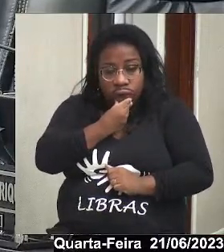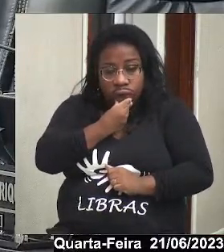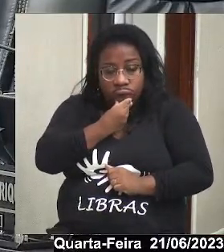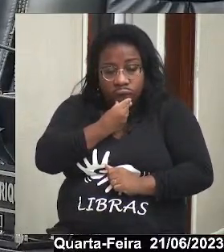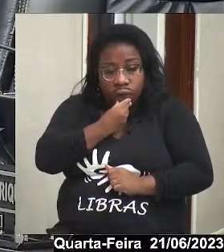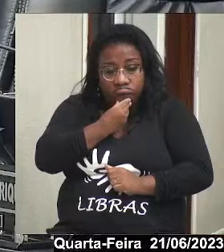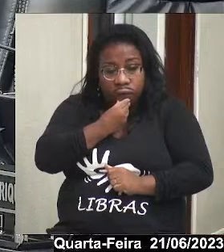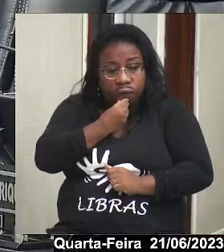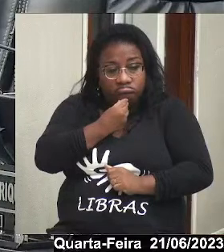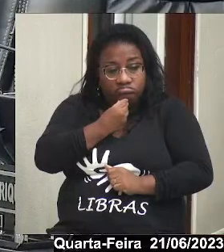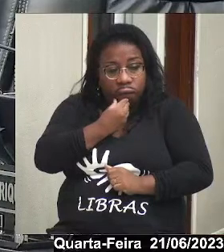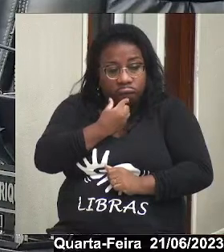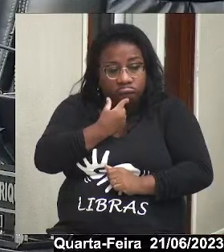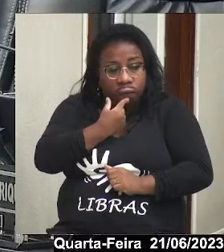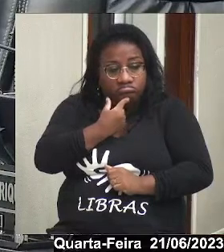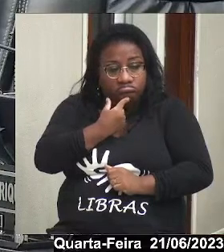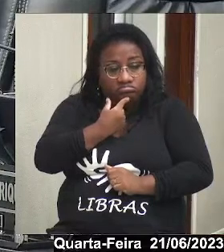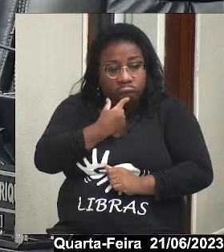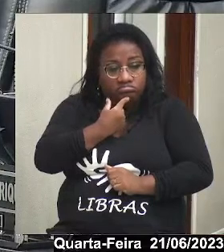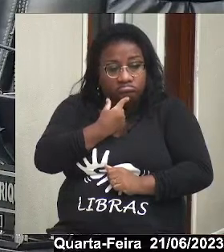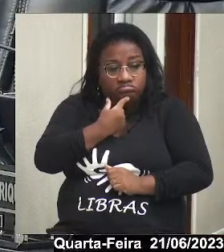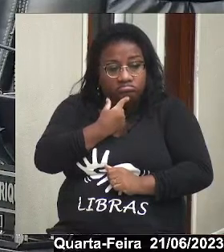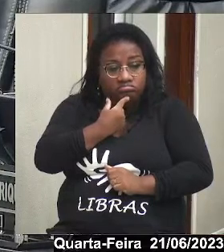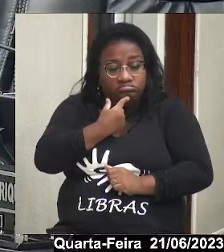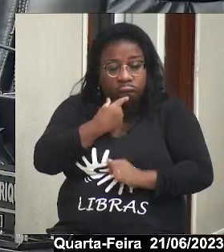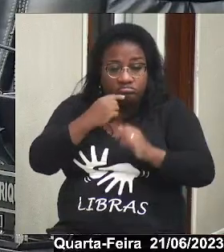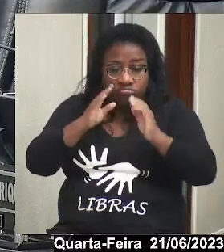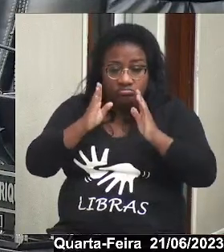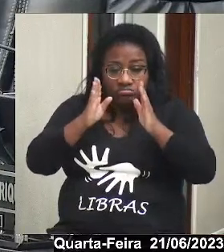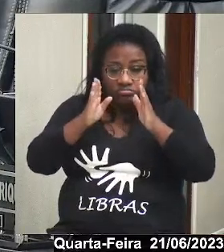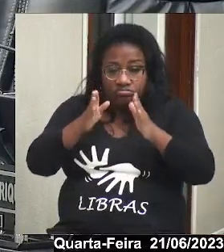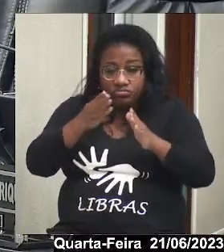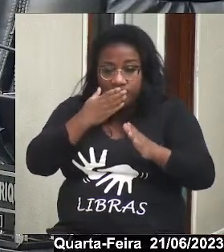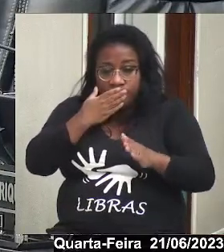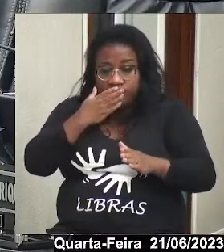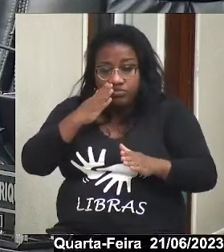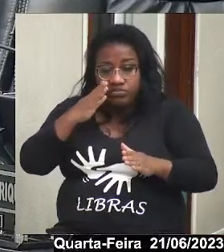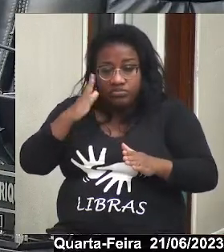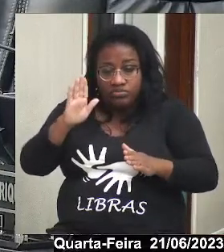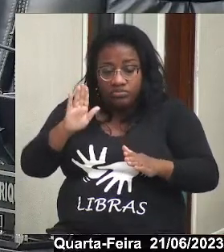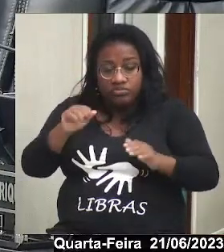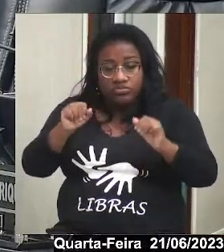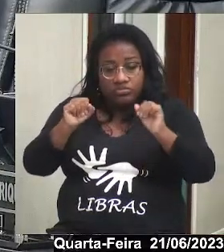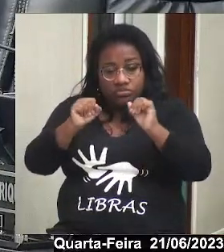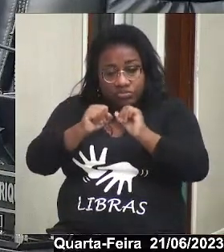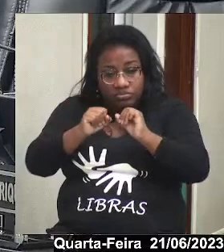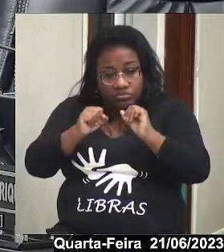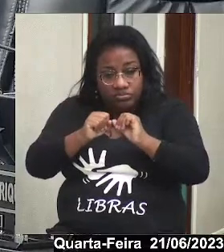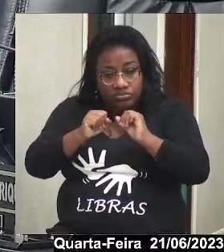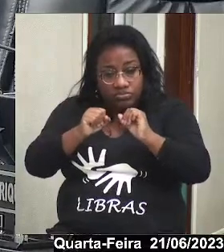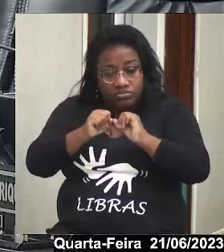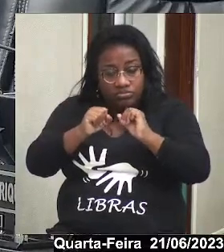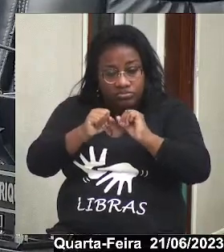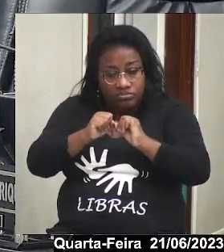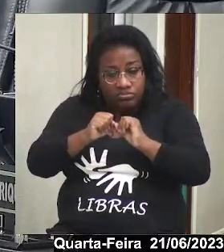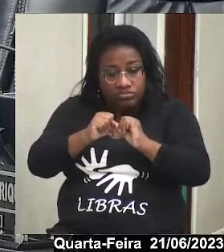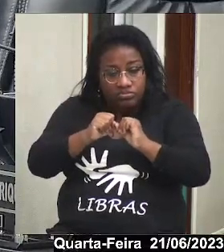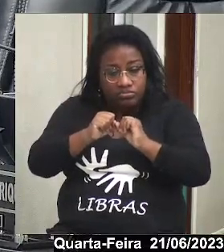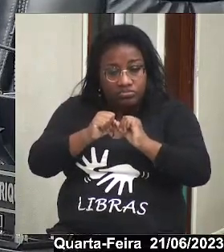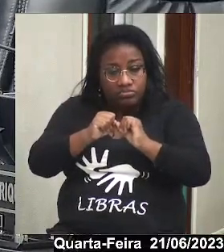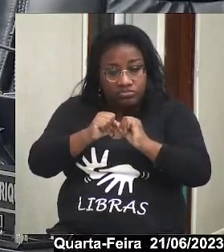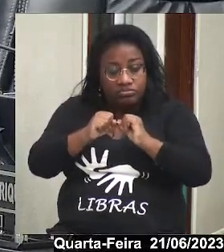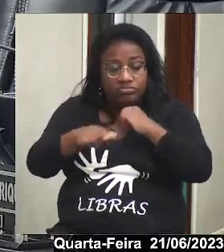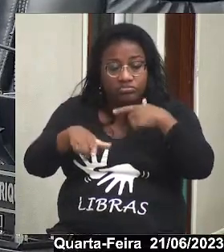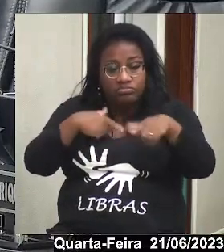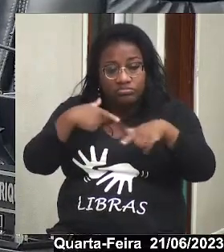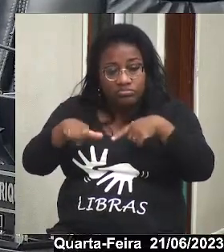o meu presidente Gilson Oliveira: o que ele trata sentado, ele cumpre de pé. E ele é um cidadão que vem fazendo